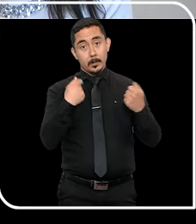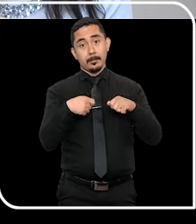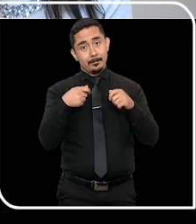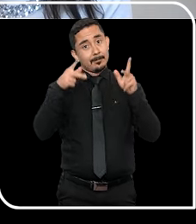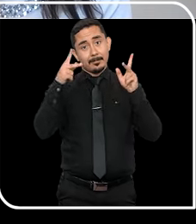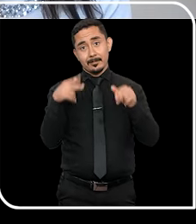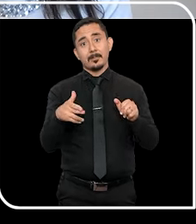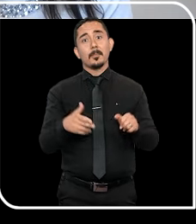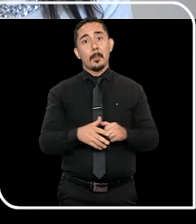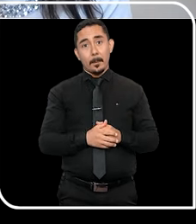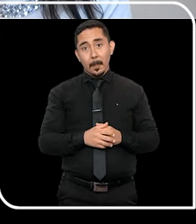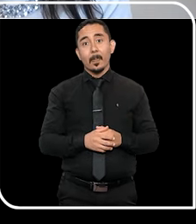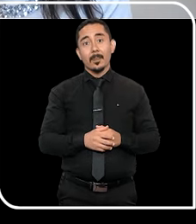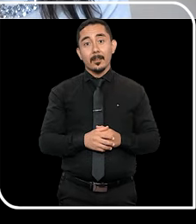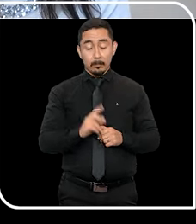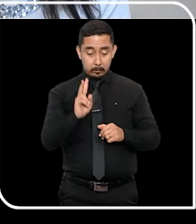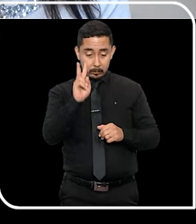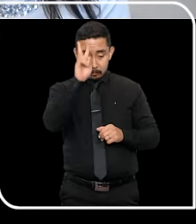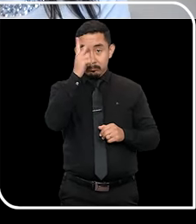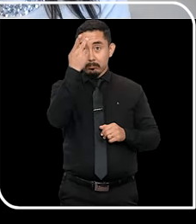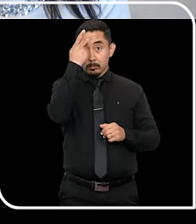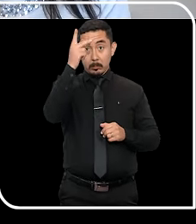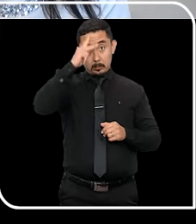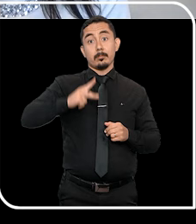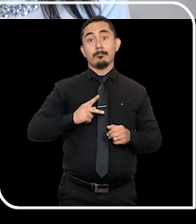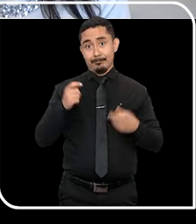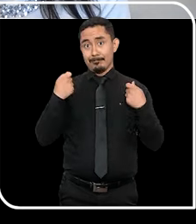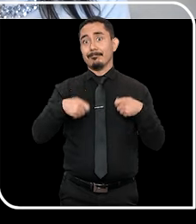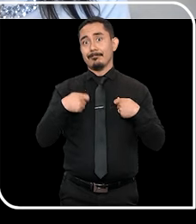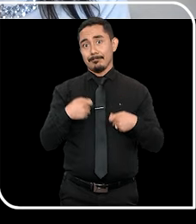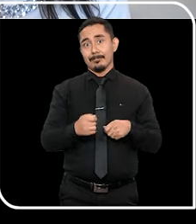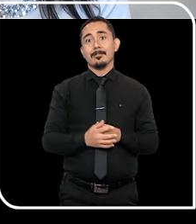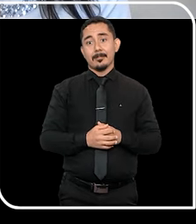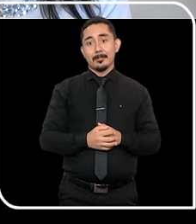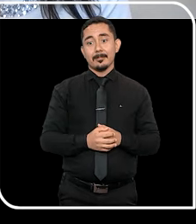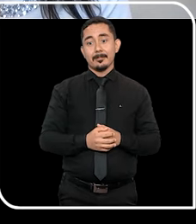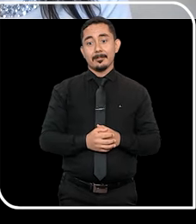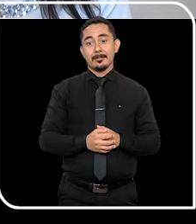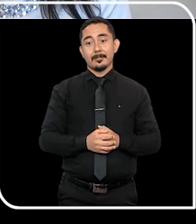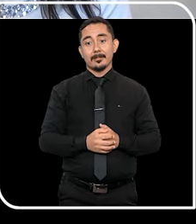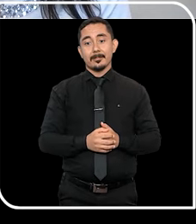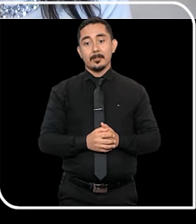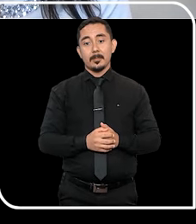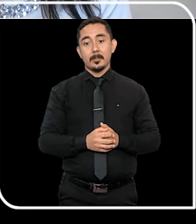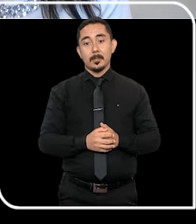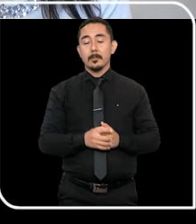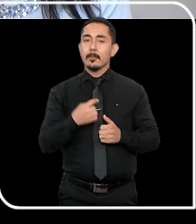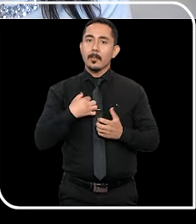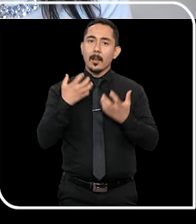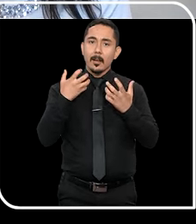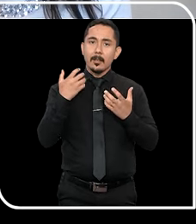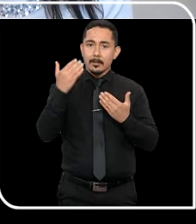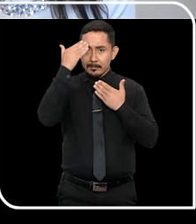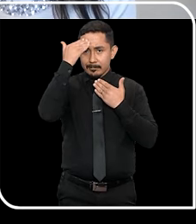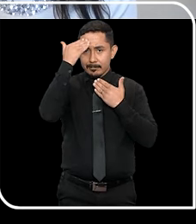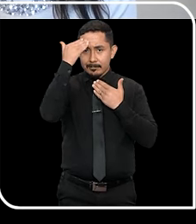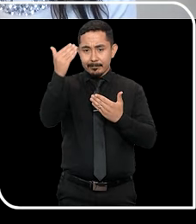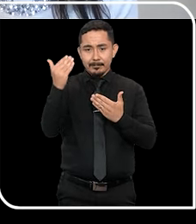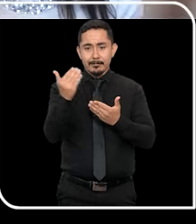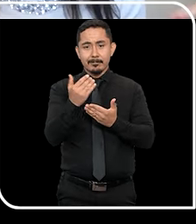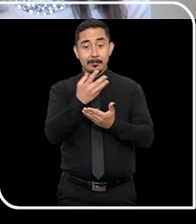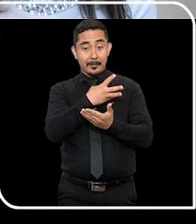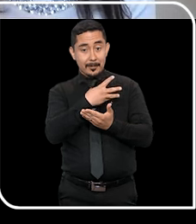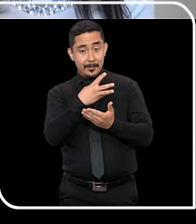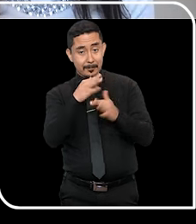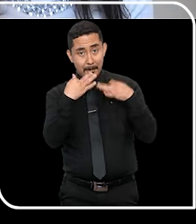manter isso mudando na gente esse modo de de perceber o mundo é isso gente eu queria agradecer